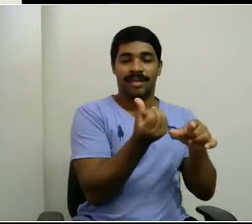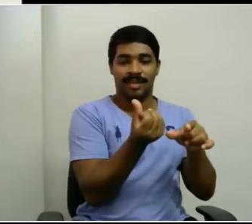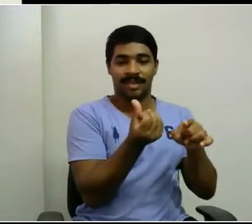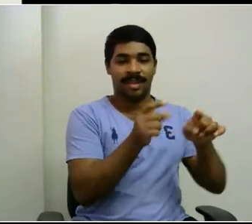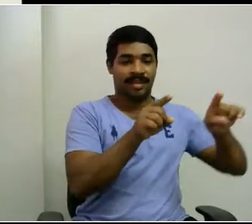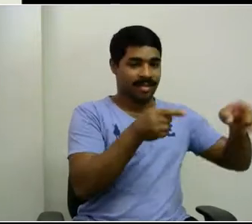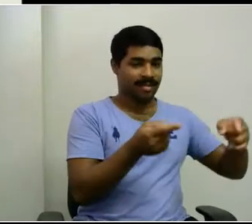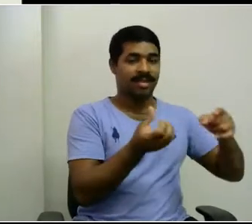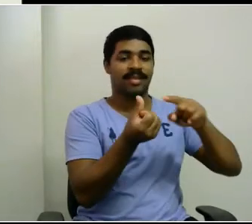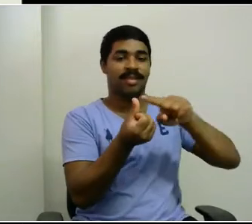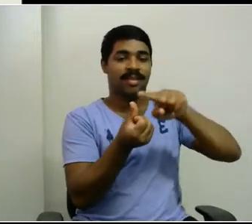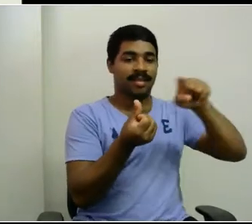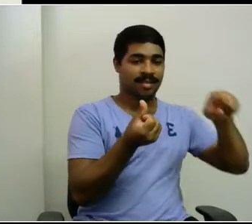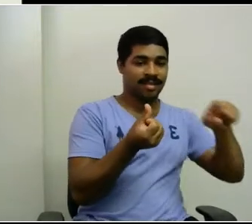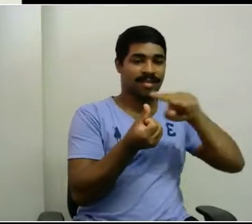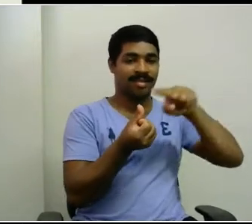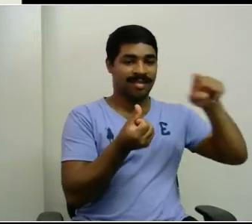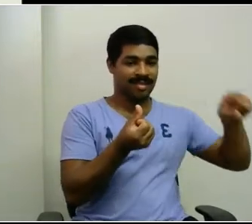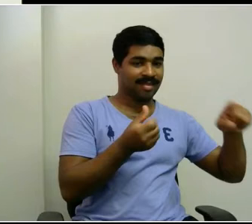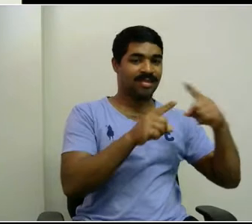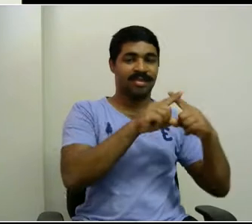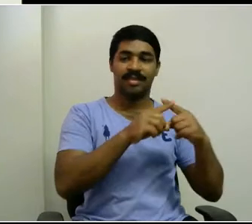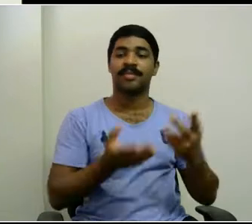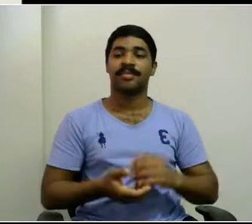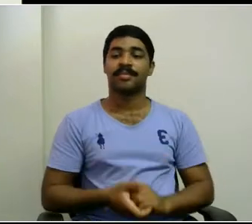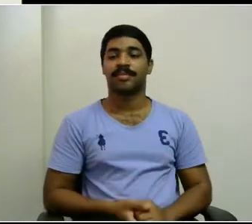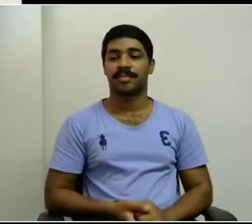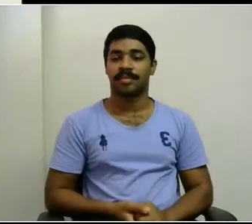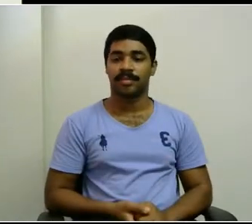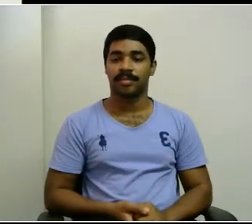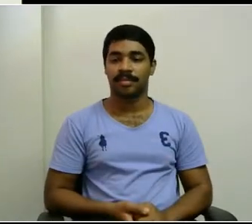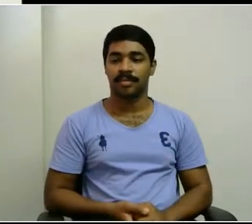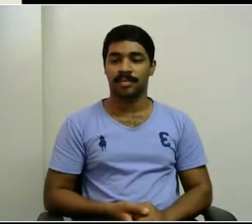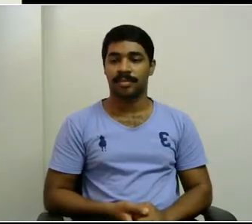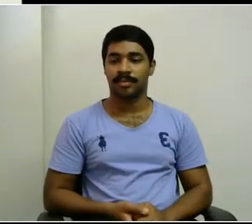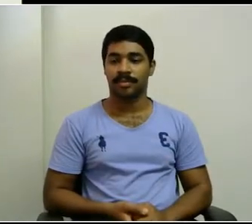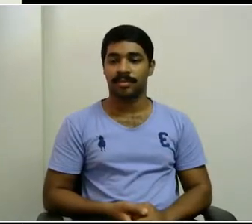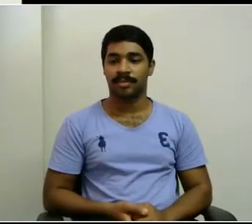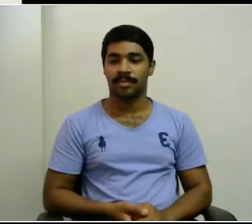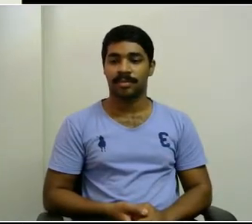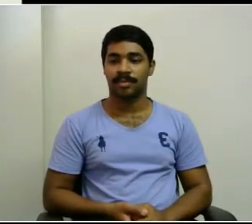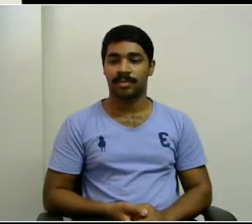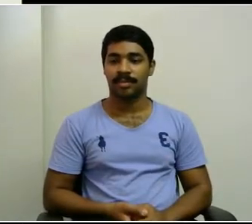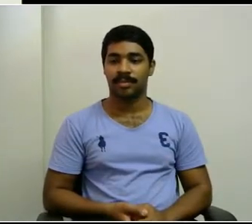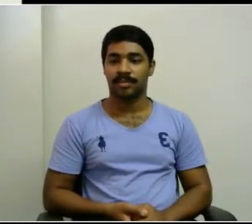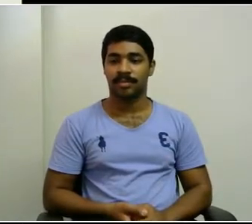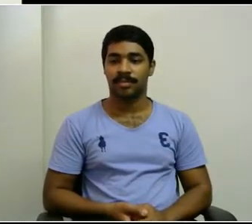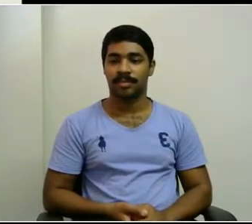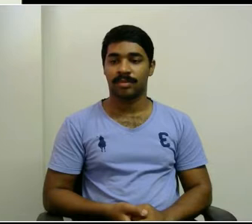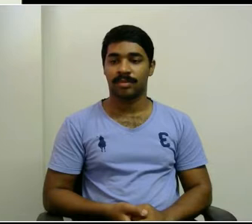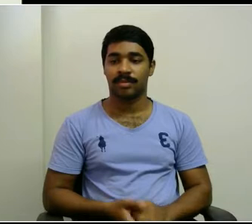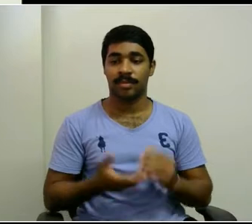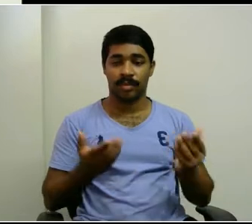4x menos 12 é menor que 6 menos 6x.